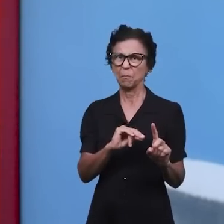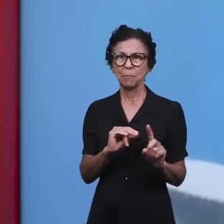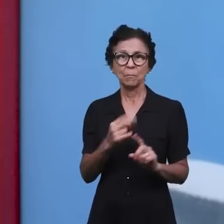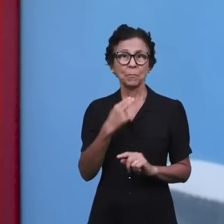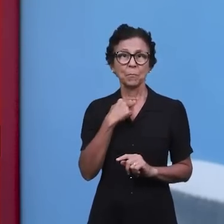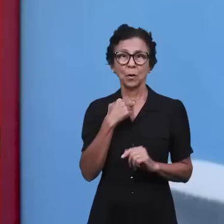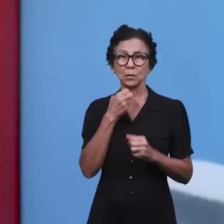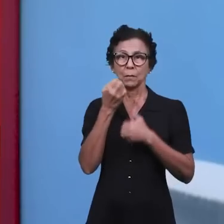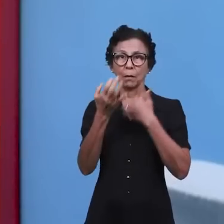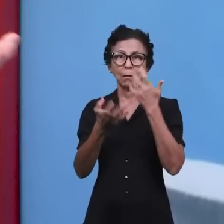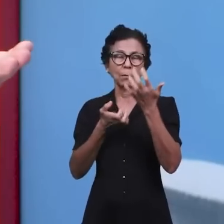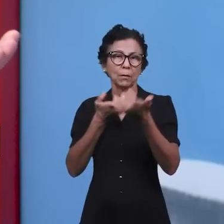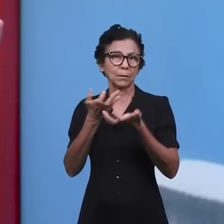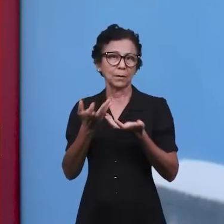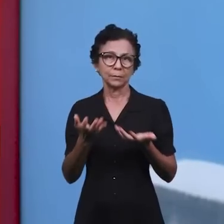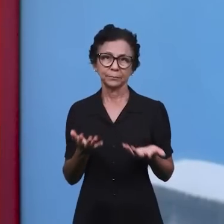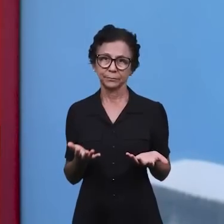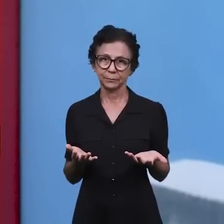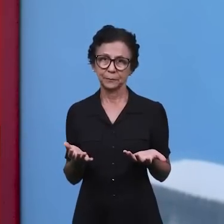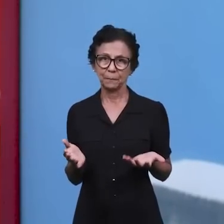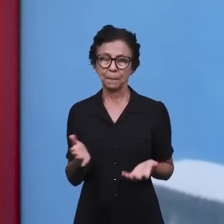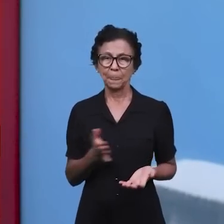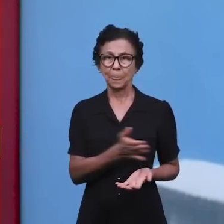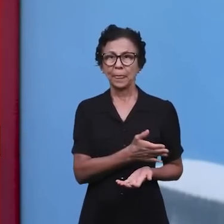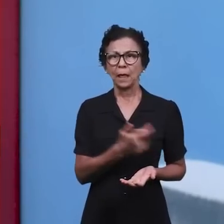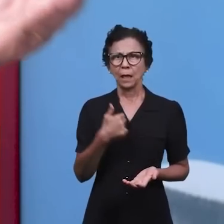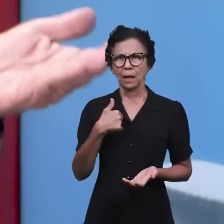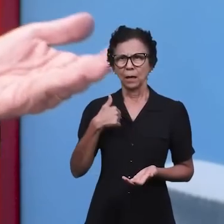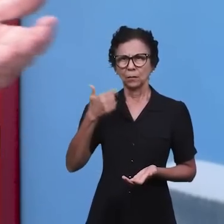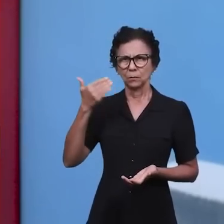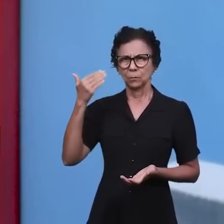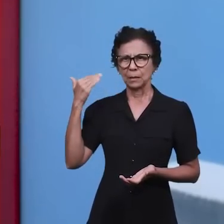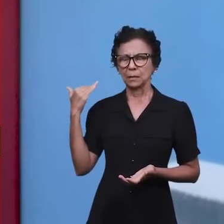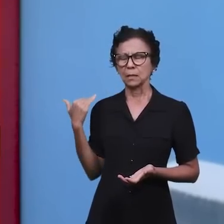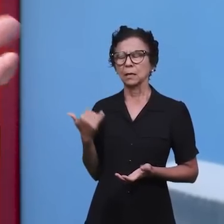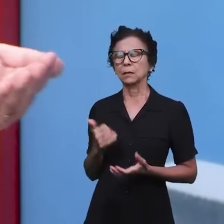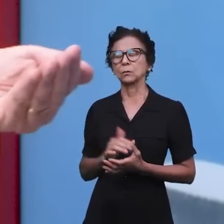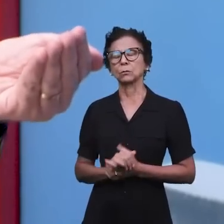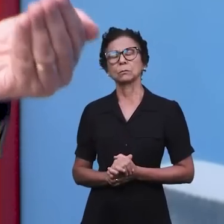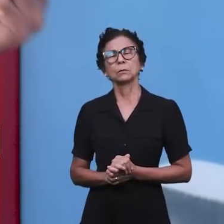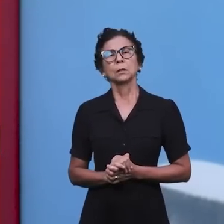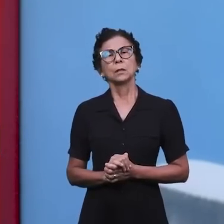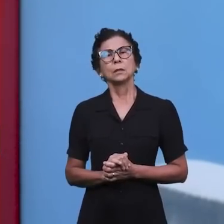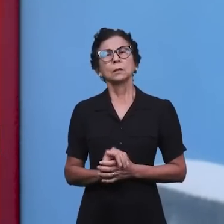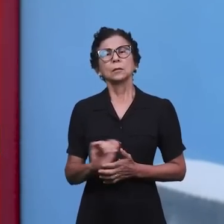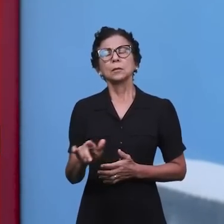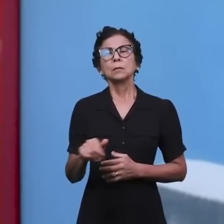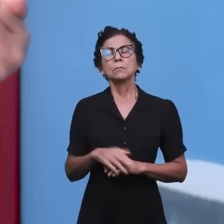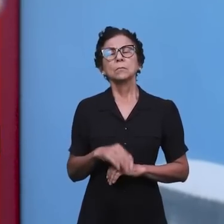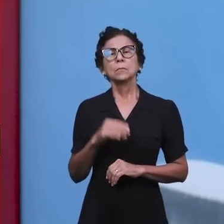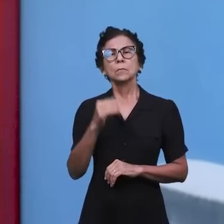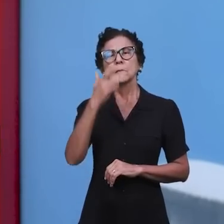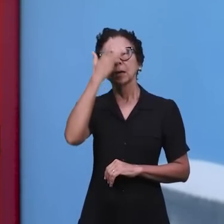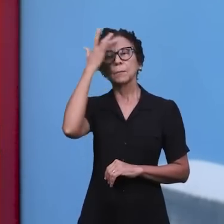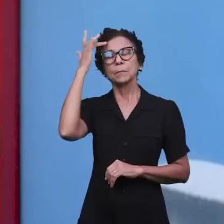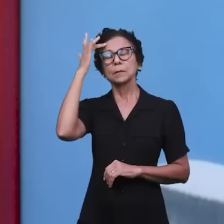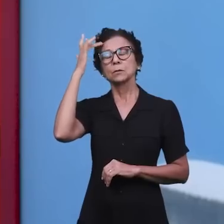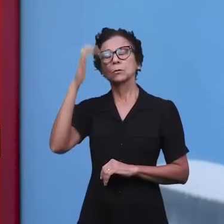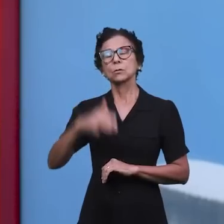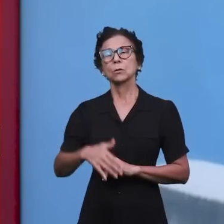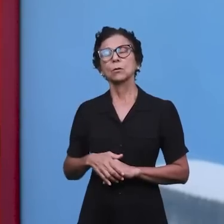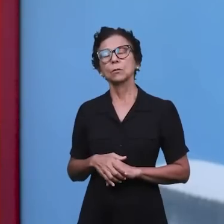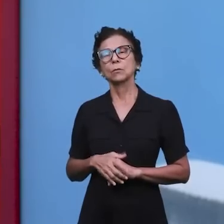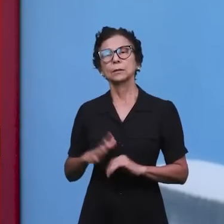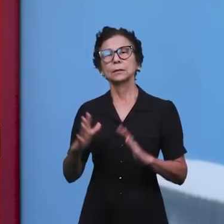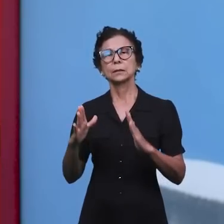tive situações em igrejas, né, que eu não era o pastor, mas de outra pessoa. A pessoa veio nos procurar para assistir,